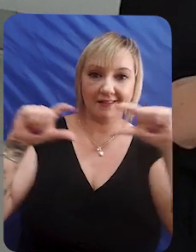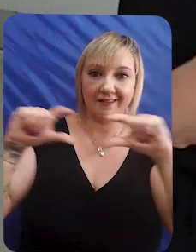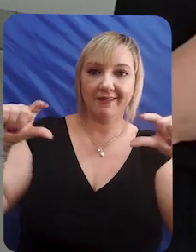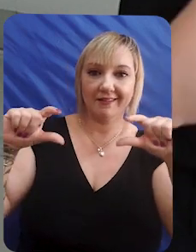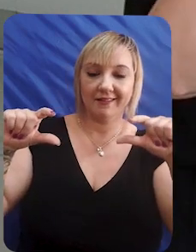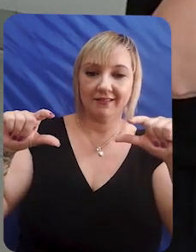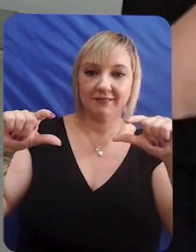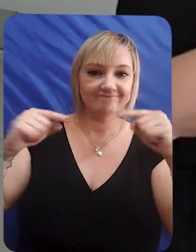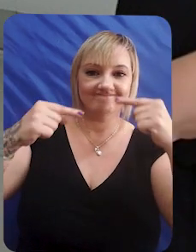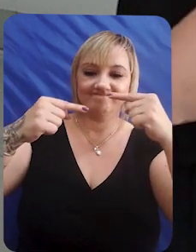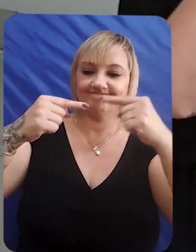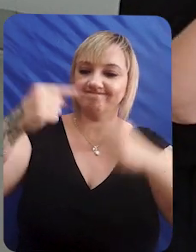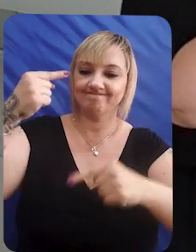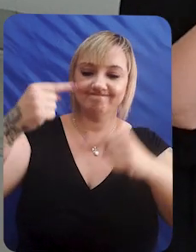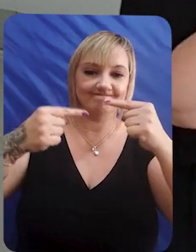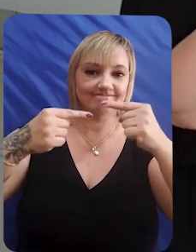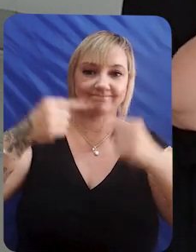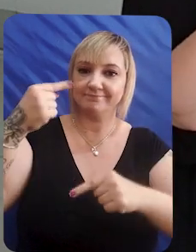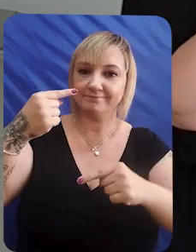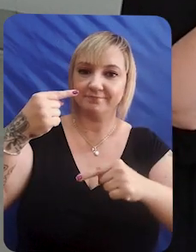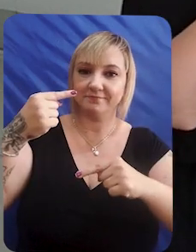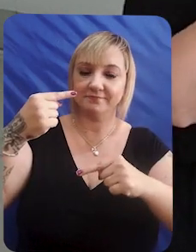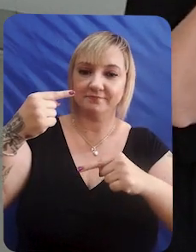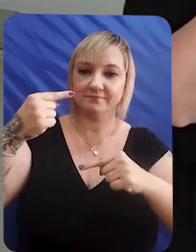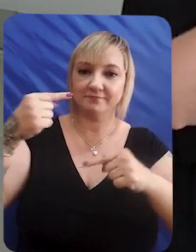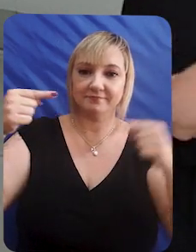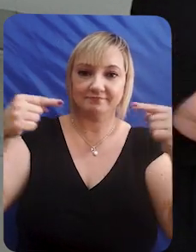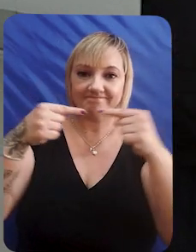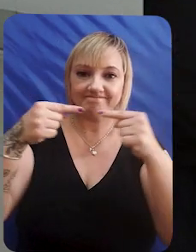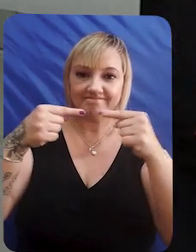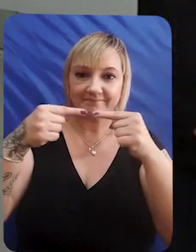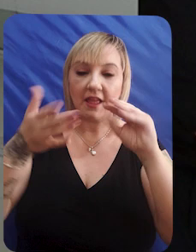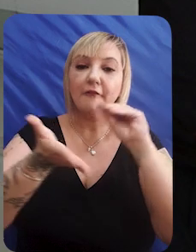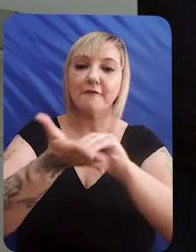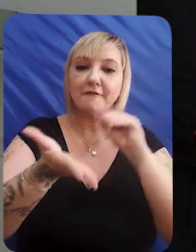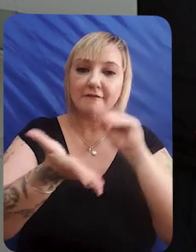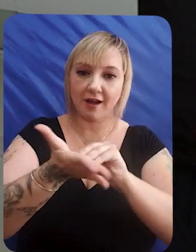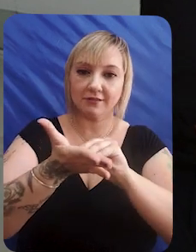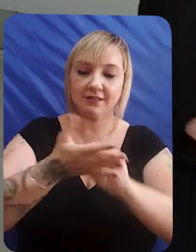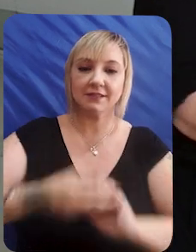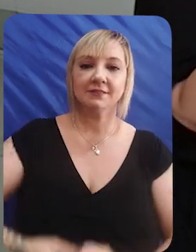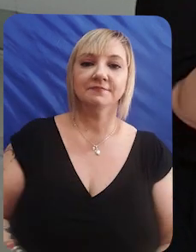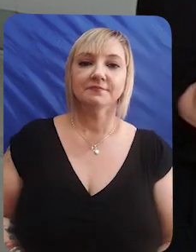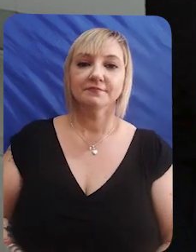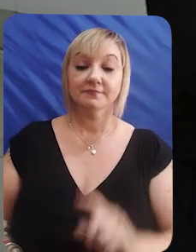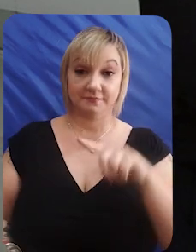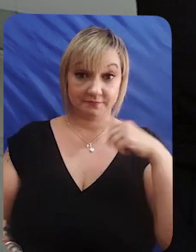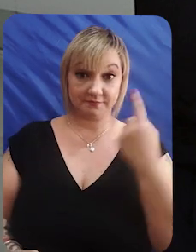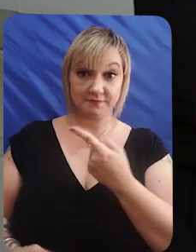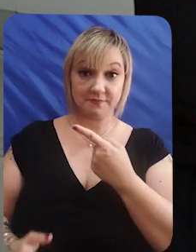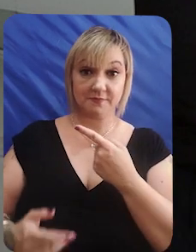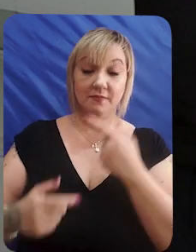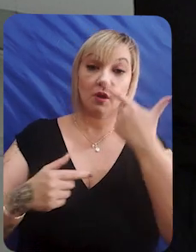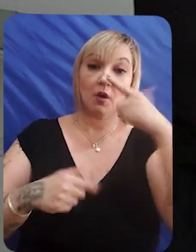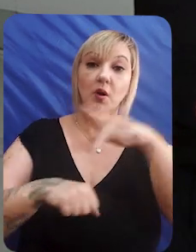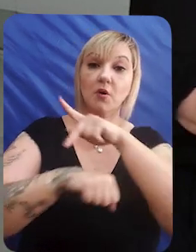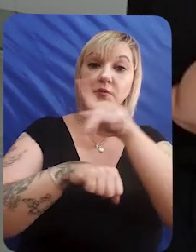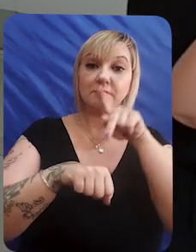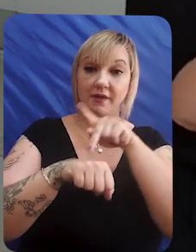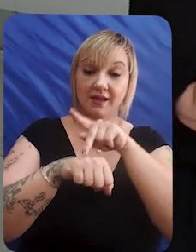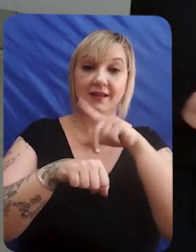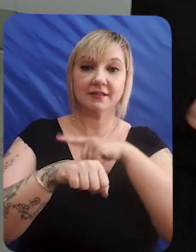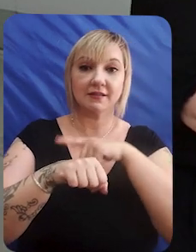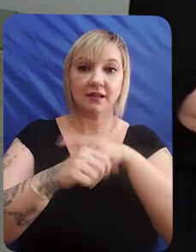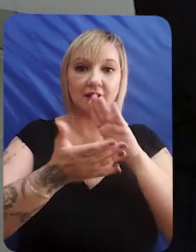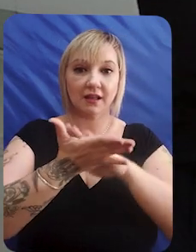mesmo. Não tem, então ela nunca tem o time ali, nunca é o correto. Né? Então a gente precisa. Em outros países até,